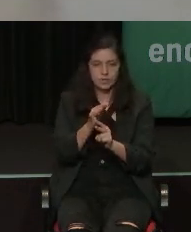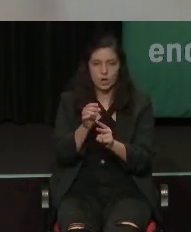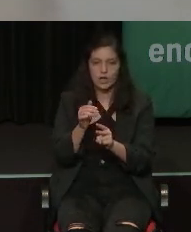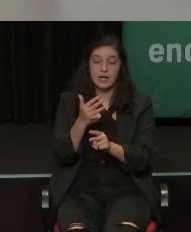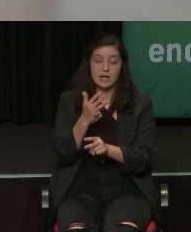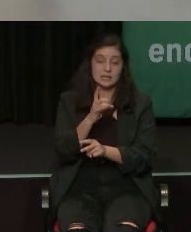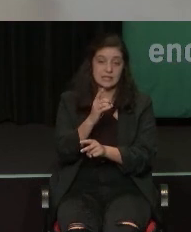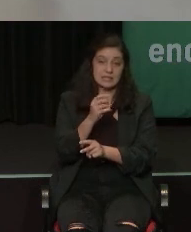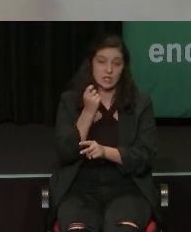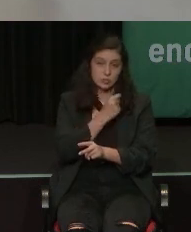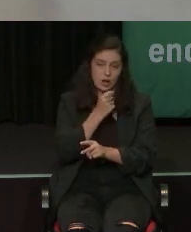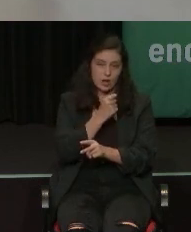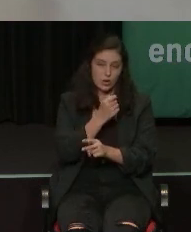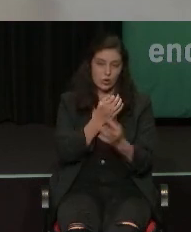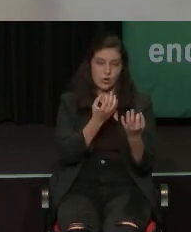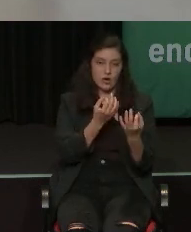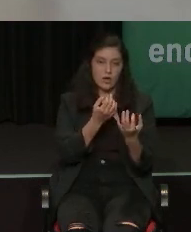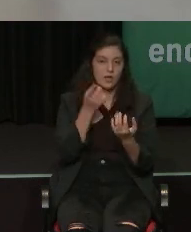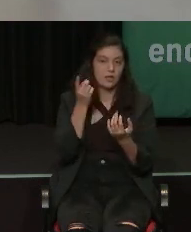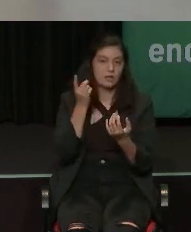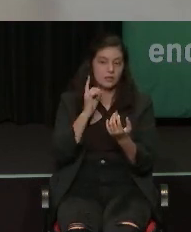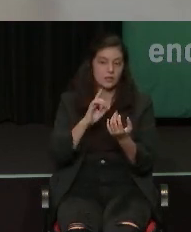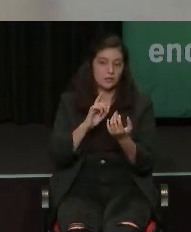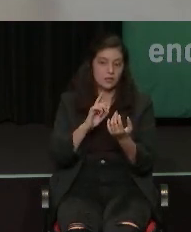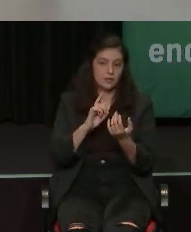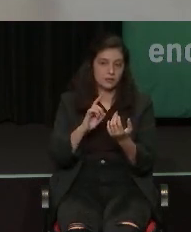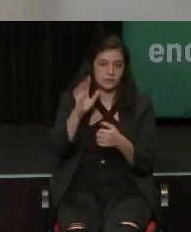maio, celebramos o Dia Nacional dos Cientistas.